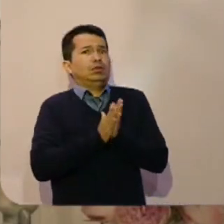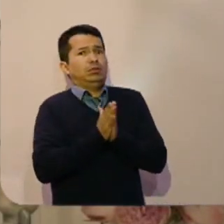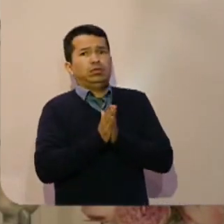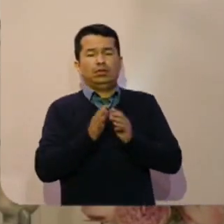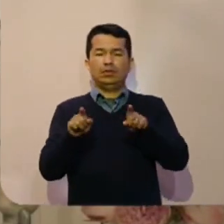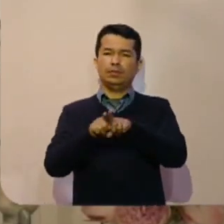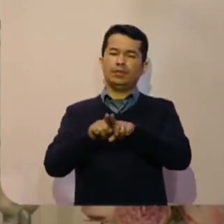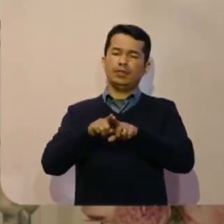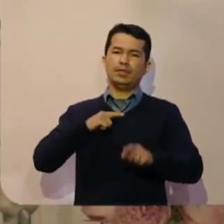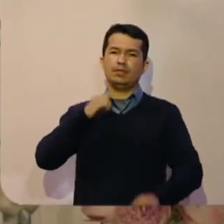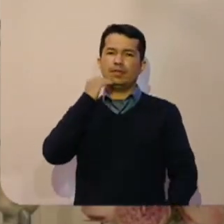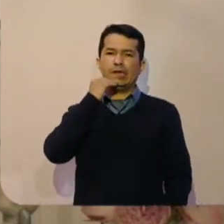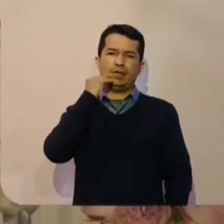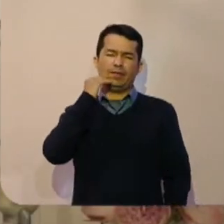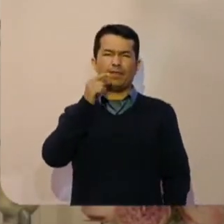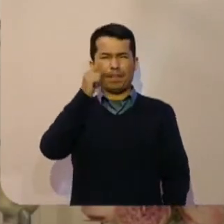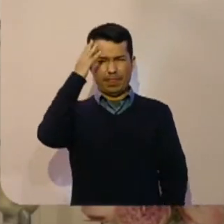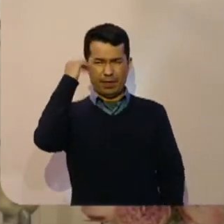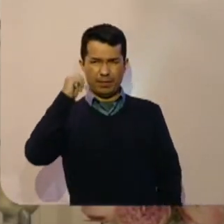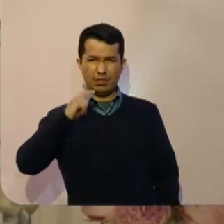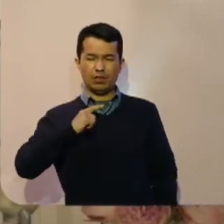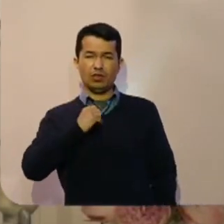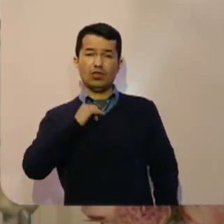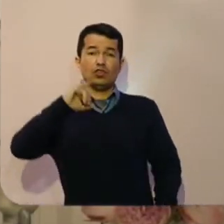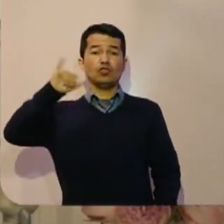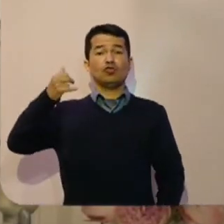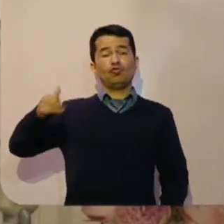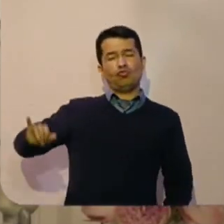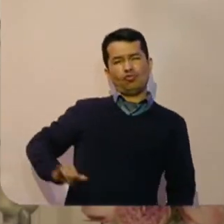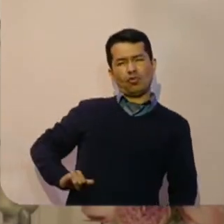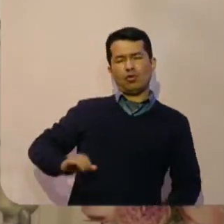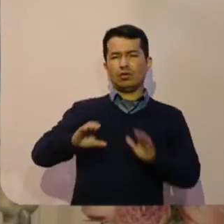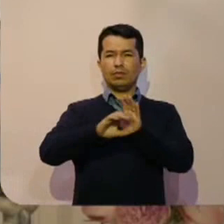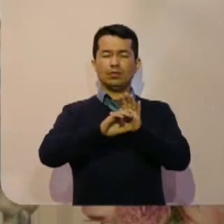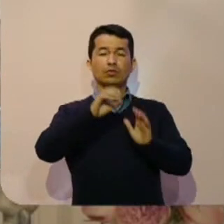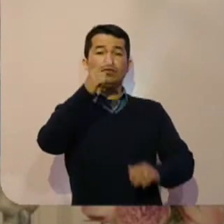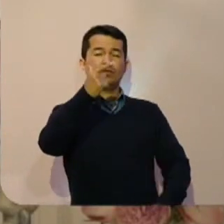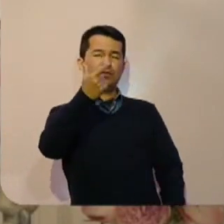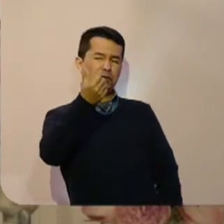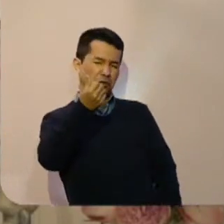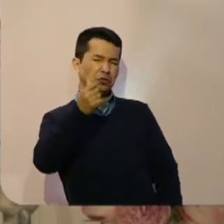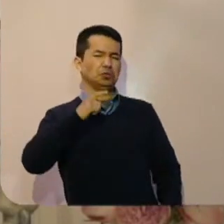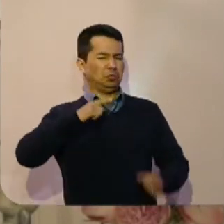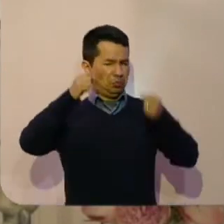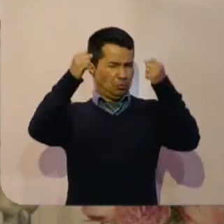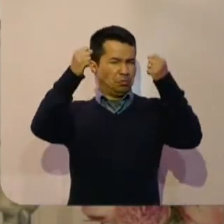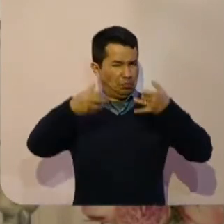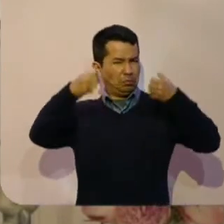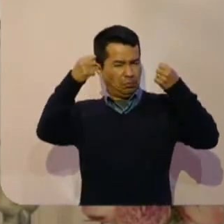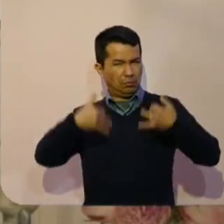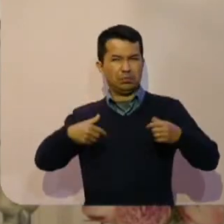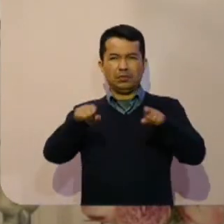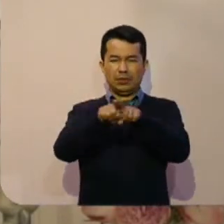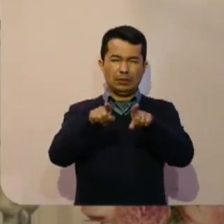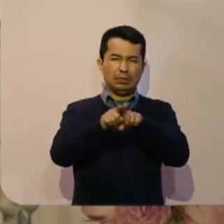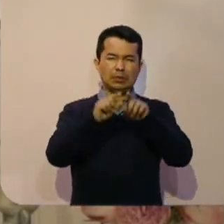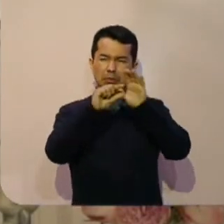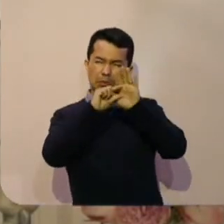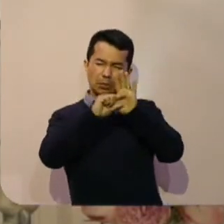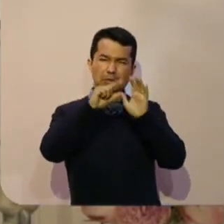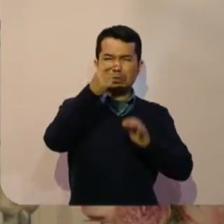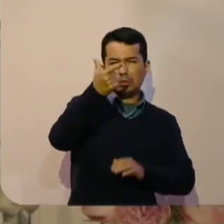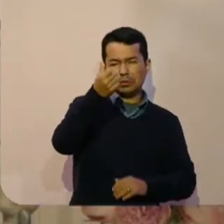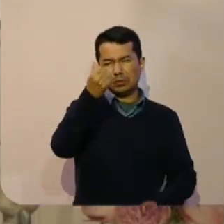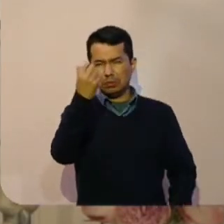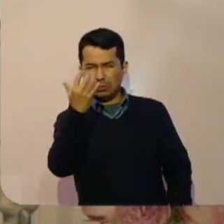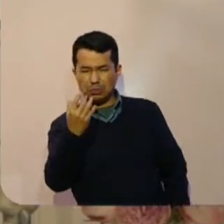capítulos 26 a 31, e a gente está olhando para os clamores de Jó, falando para os seus amigos e para Deus das angústias do